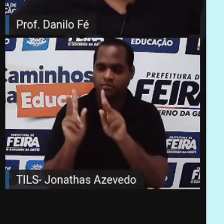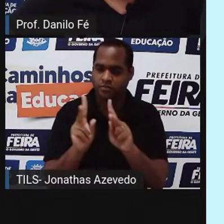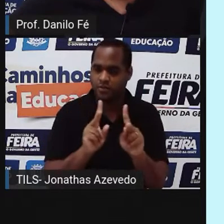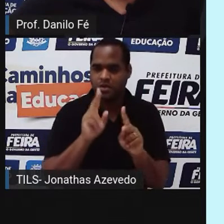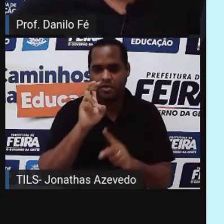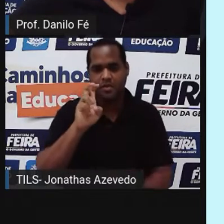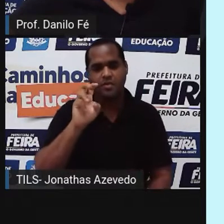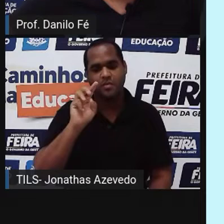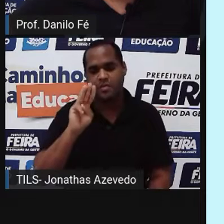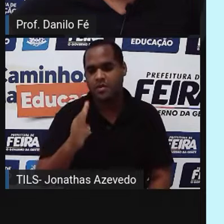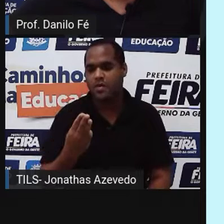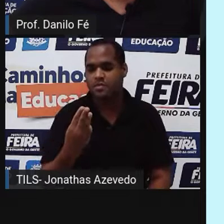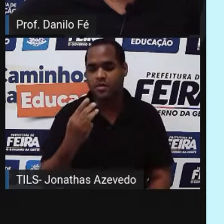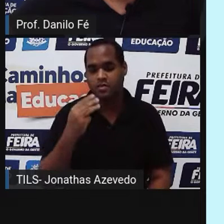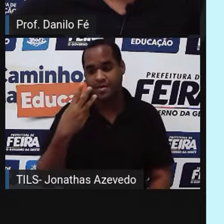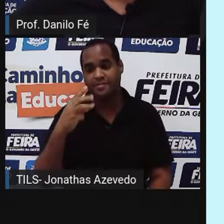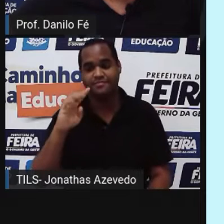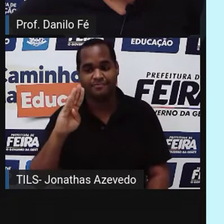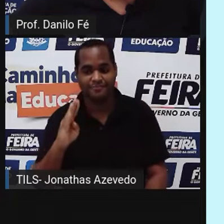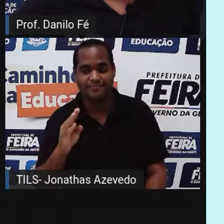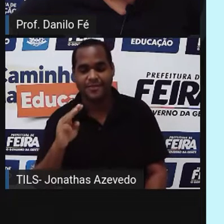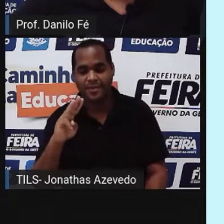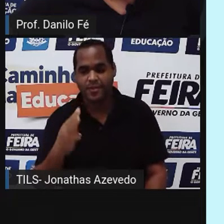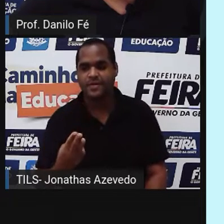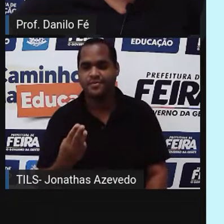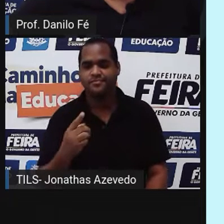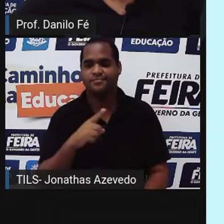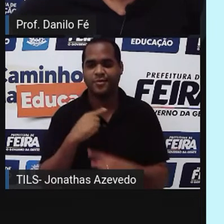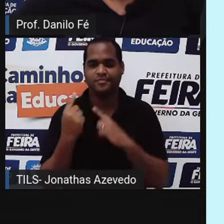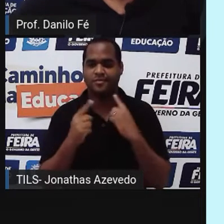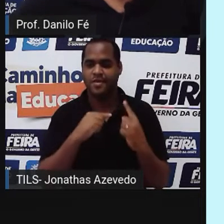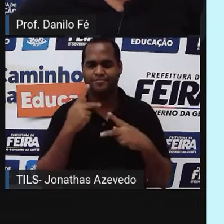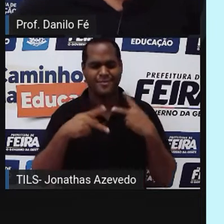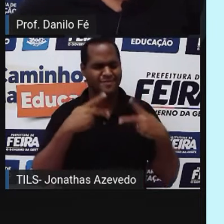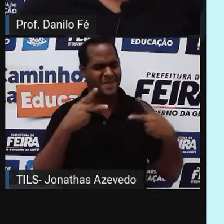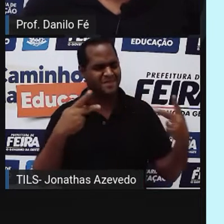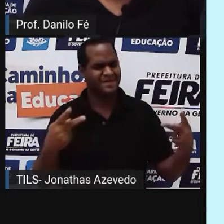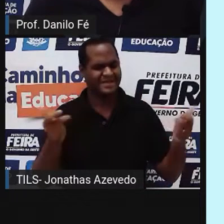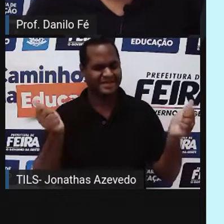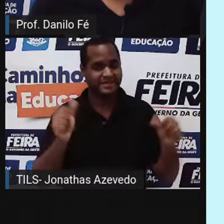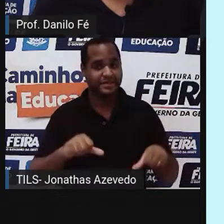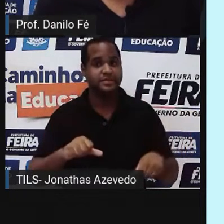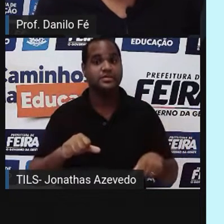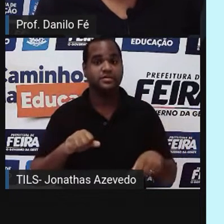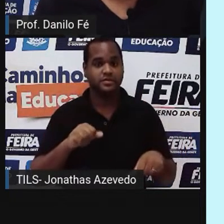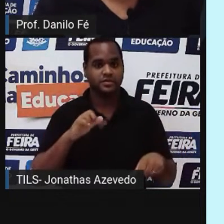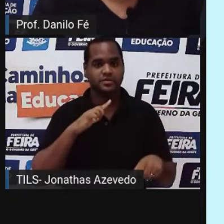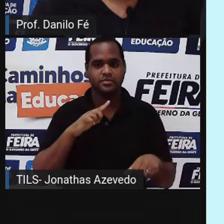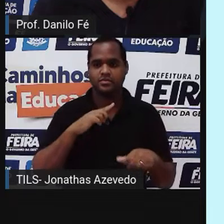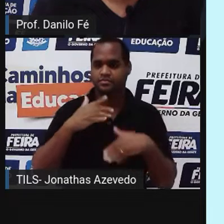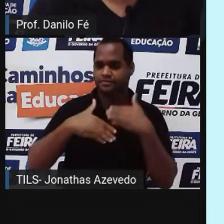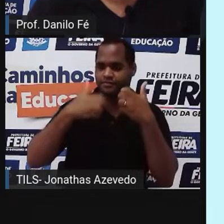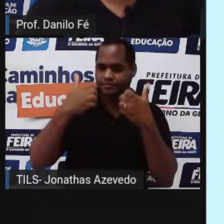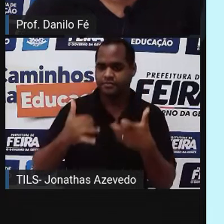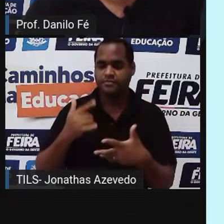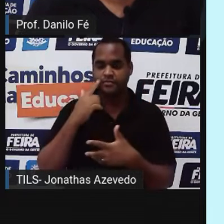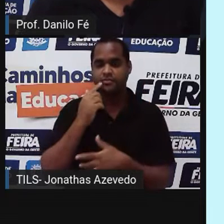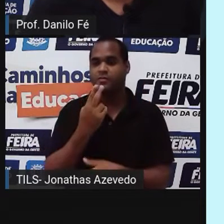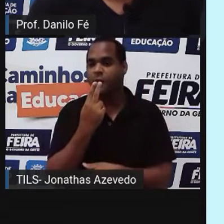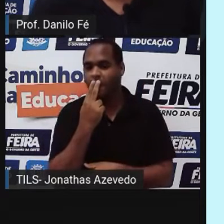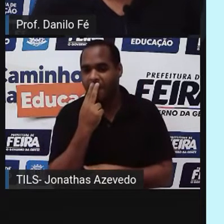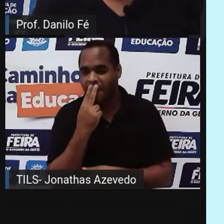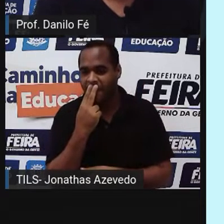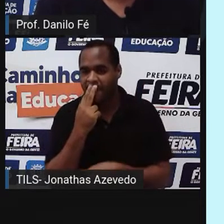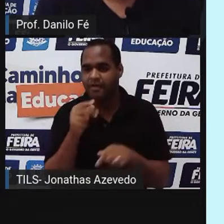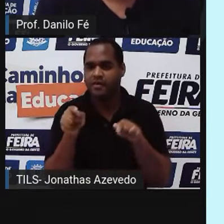milhões e meio, 3 milhões morreram. Era o terror. E não bastasse isso, Hitler resolveu